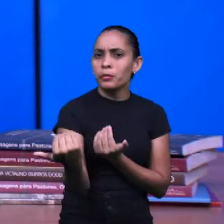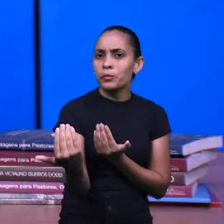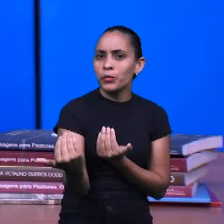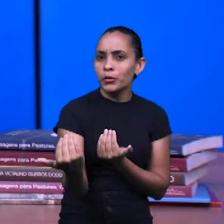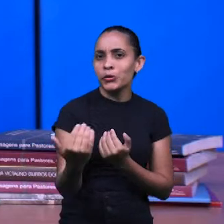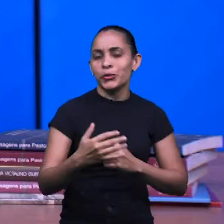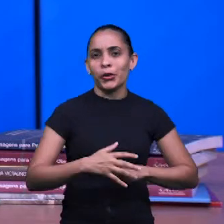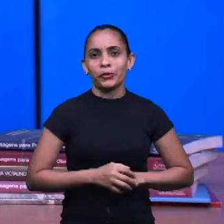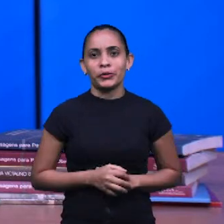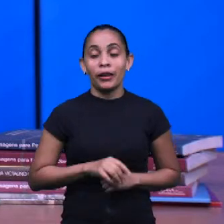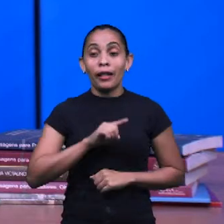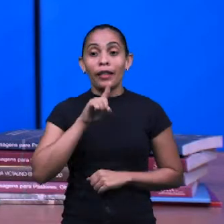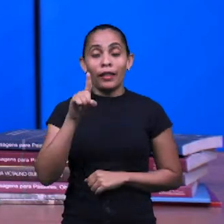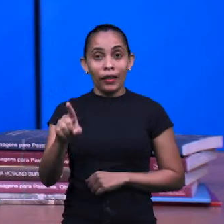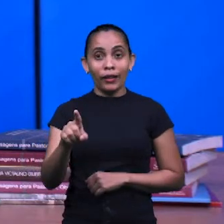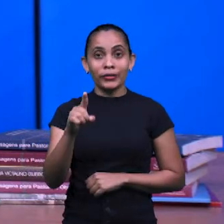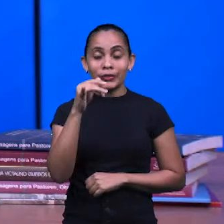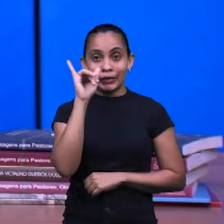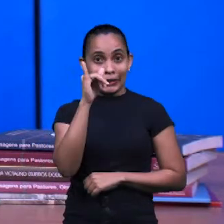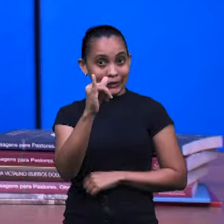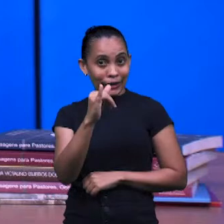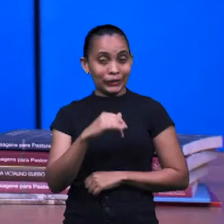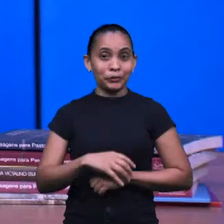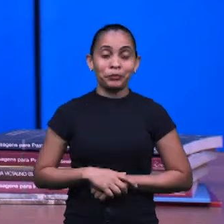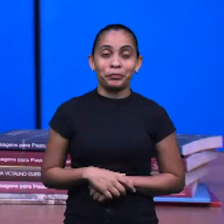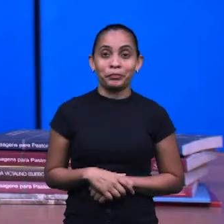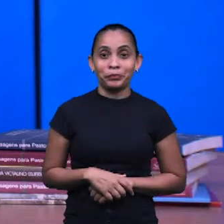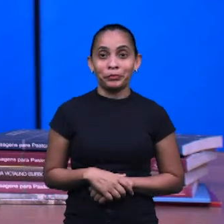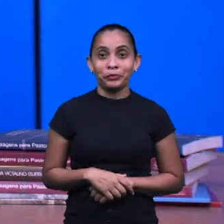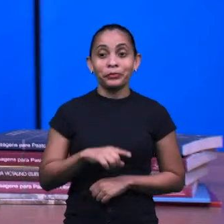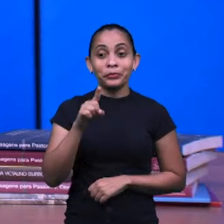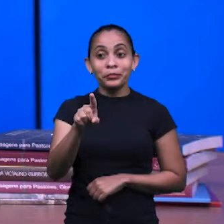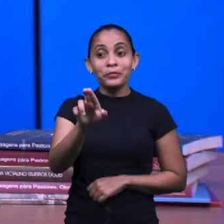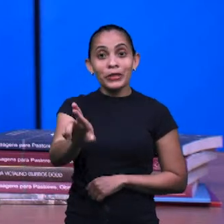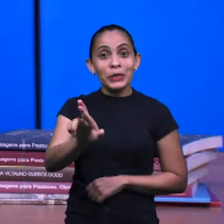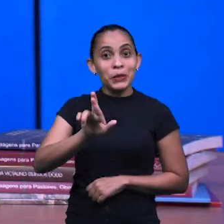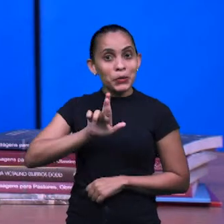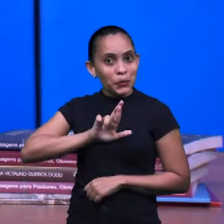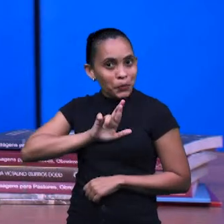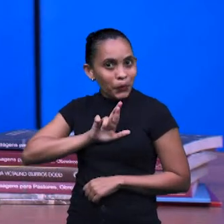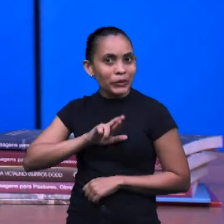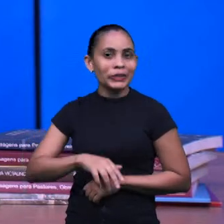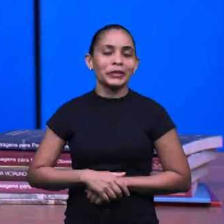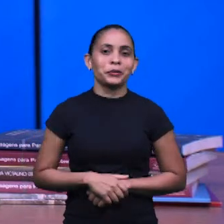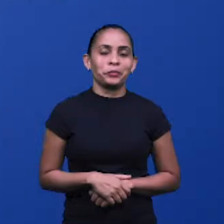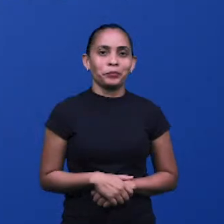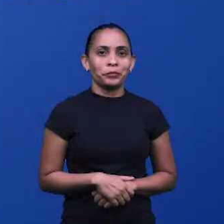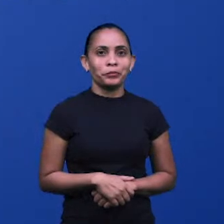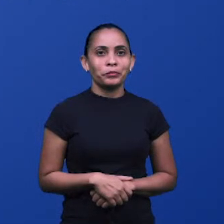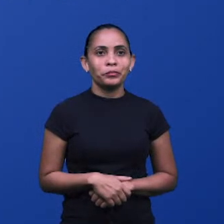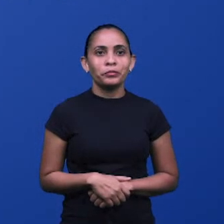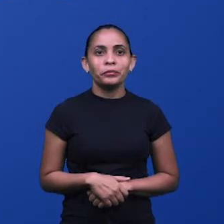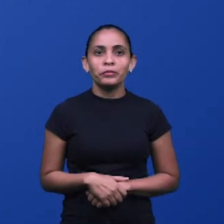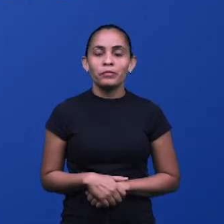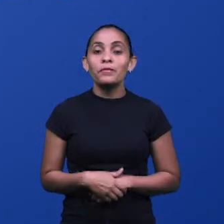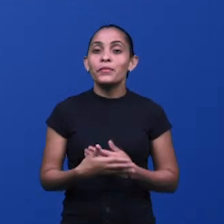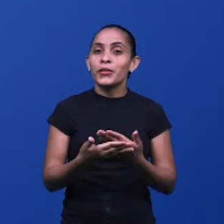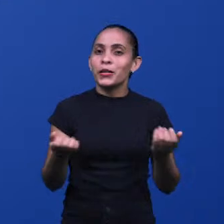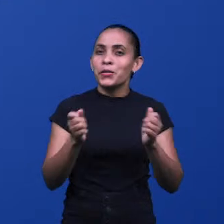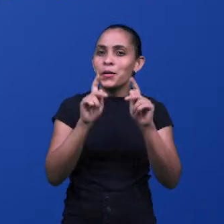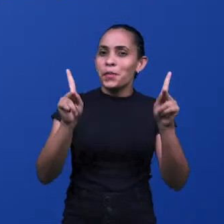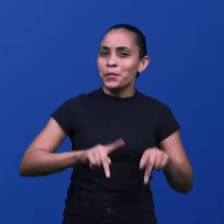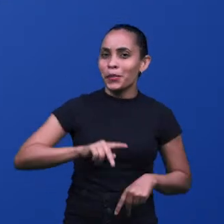Itália. Eloíne, a paz do Senhor Jesus, ela vai nos dar essa resposta em língua italiana. La pace del